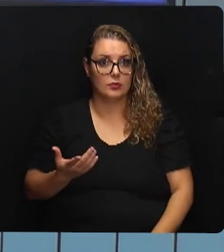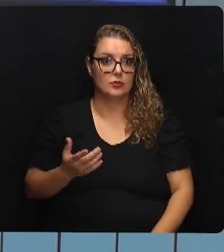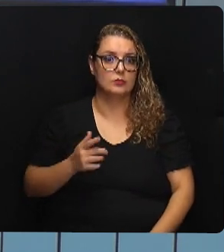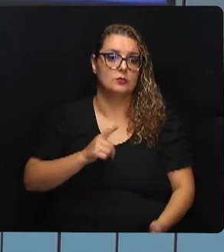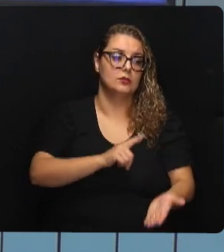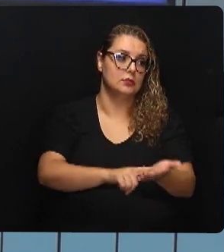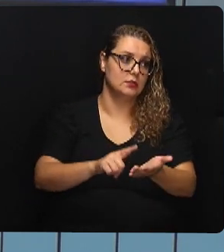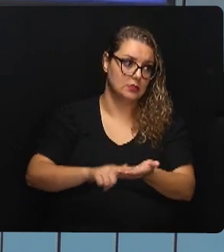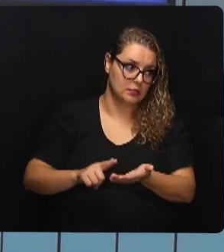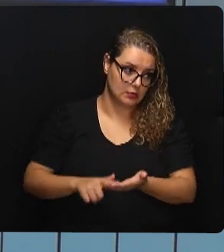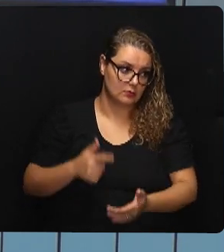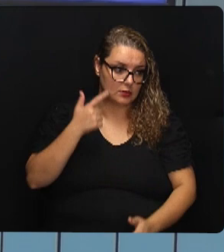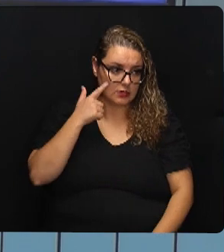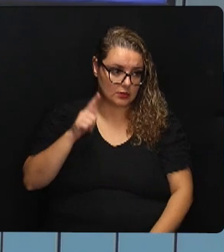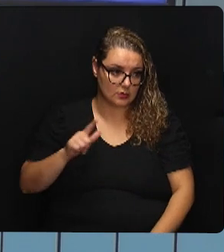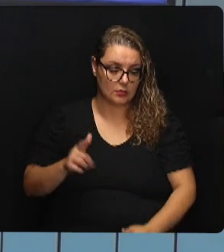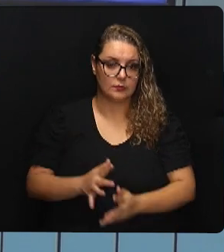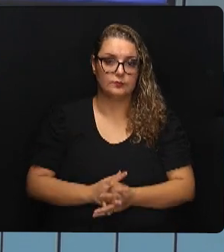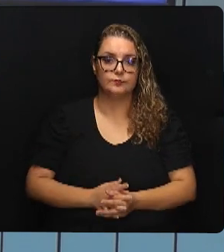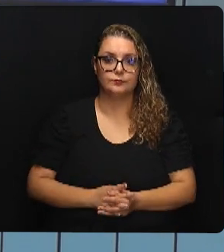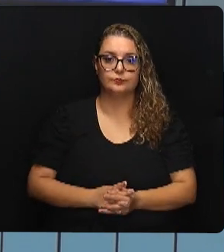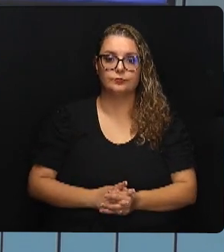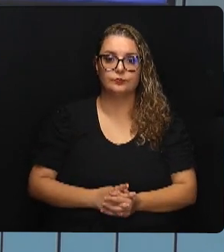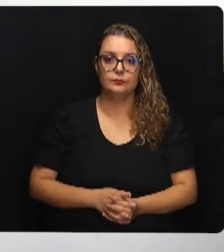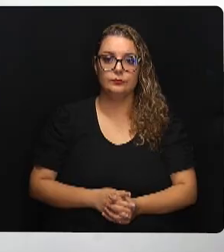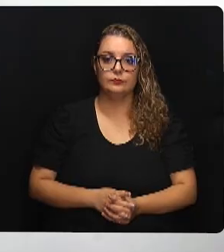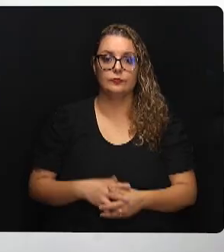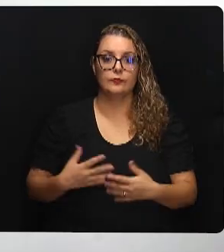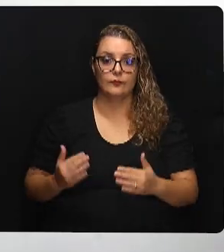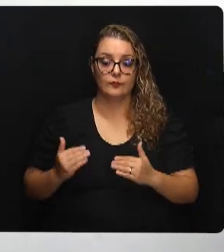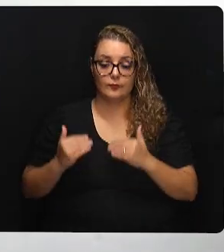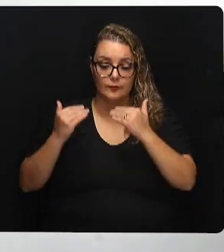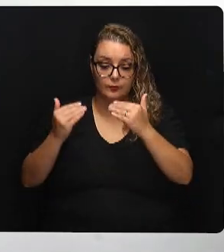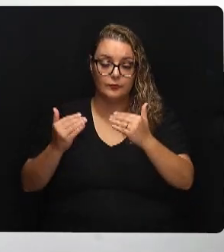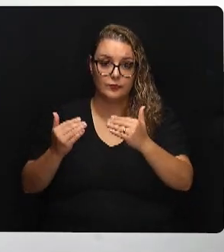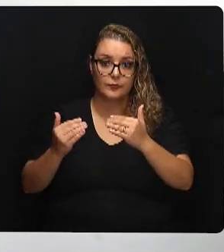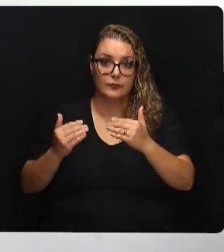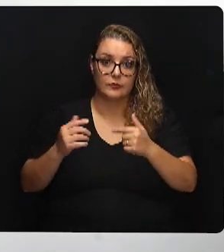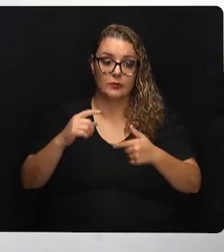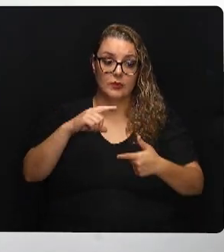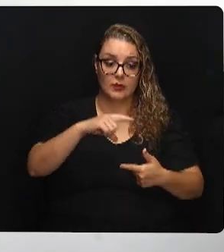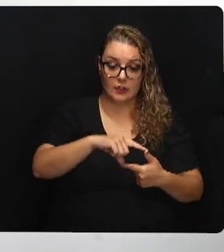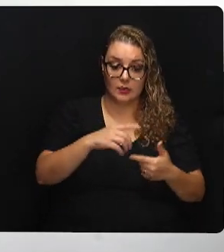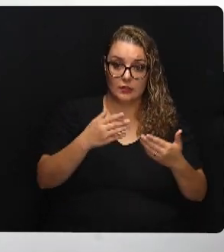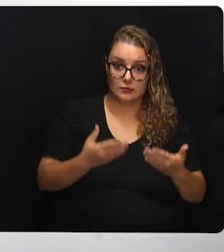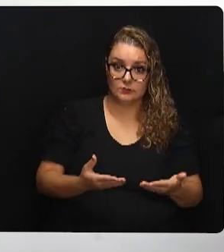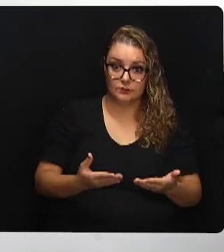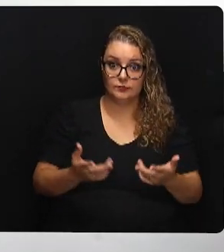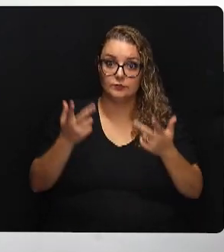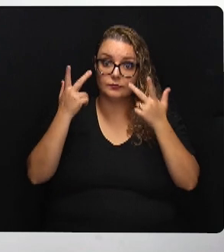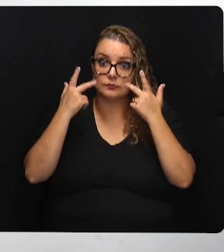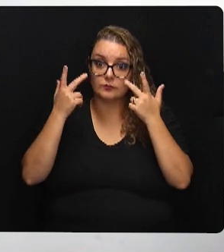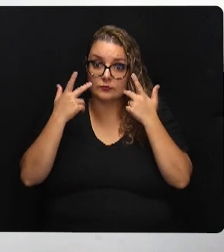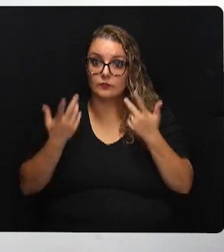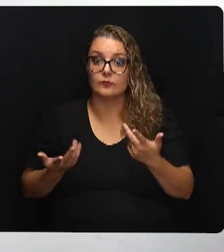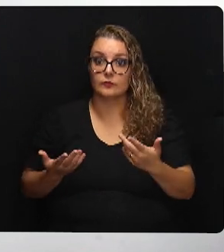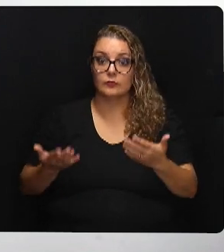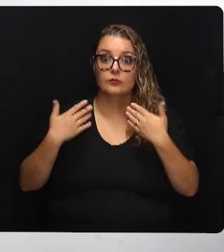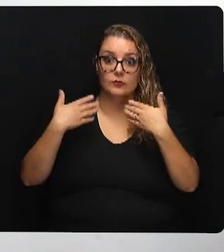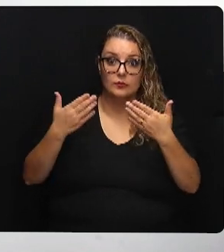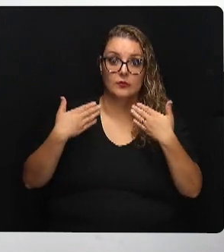claro, da questão da higiene, né? Claro, sobretudo nesses quadros, né, que são mais